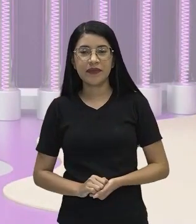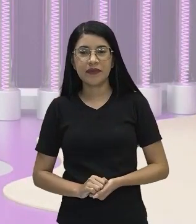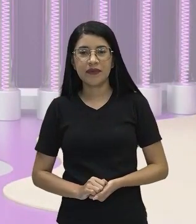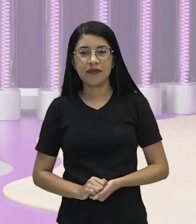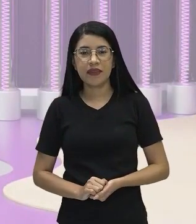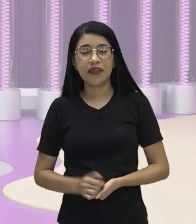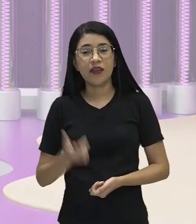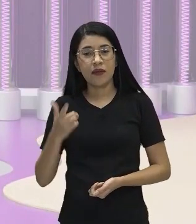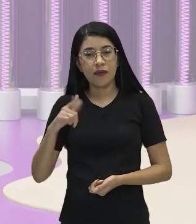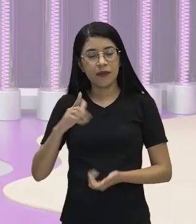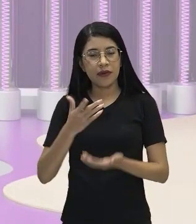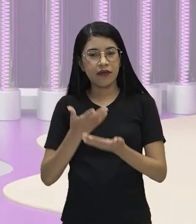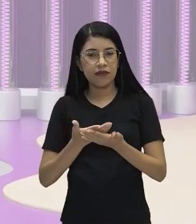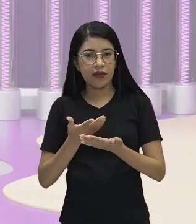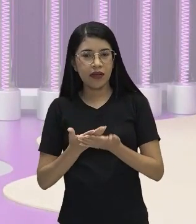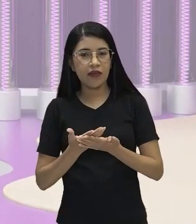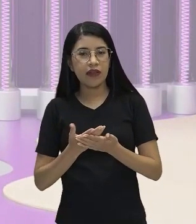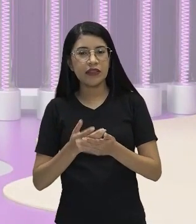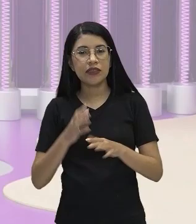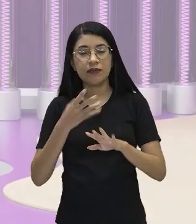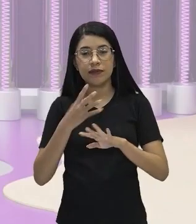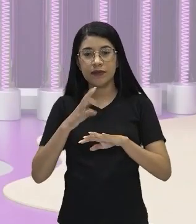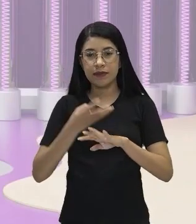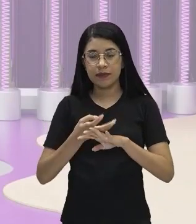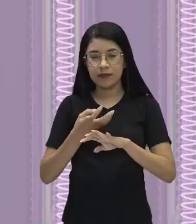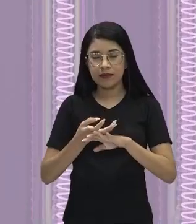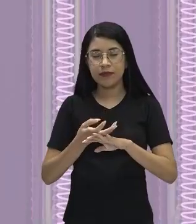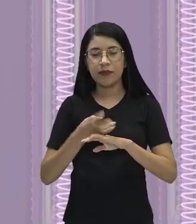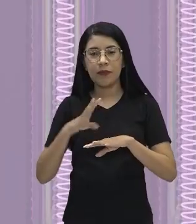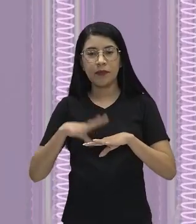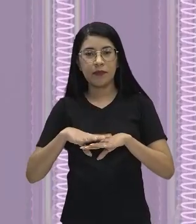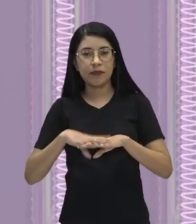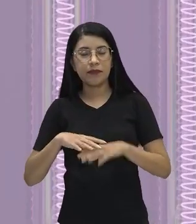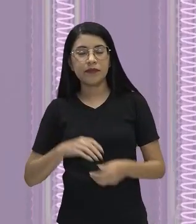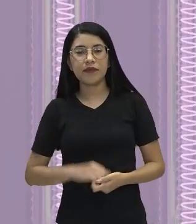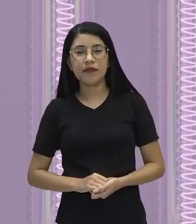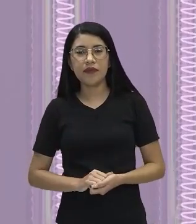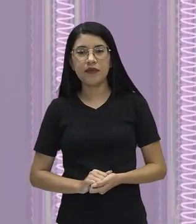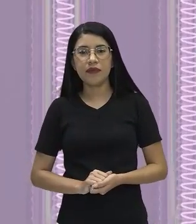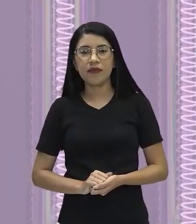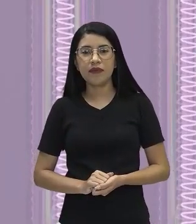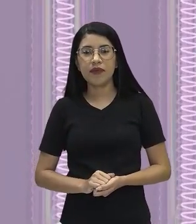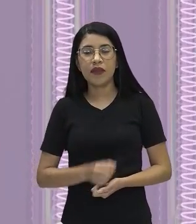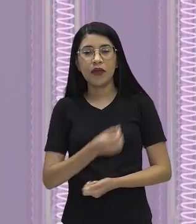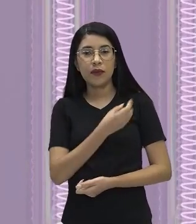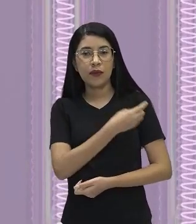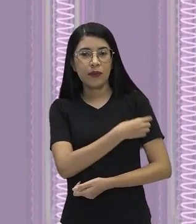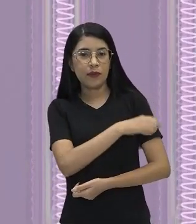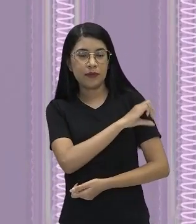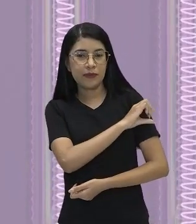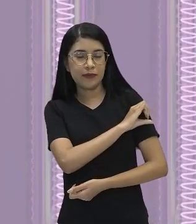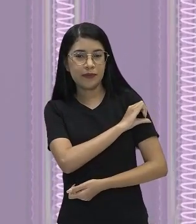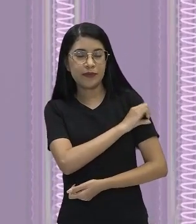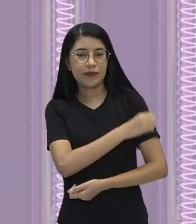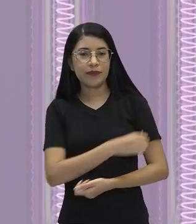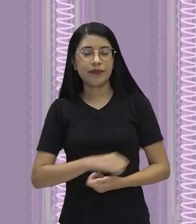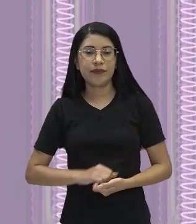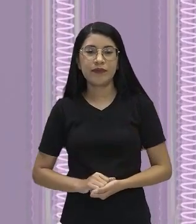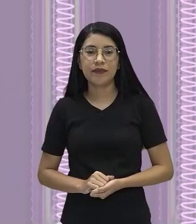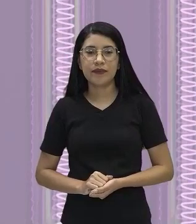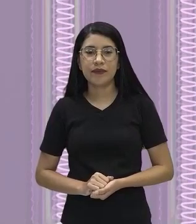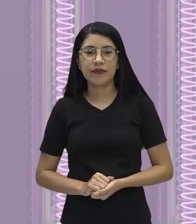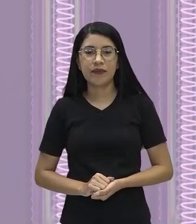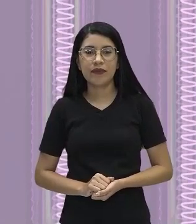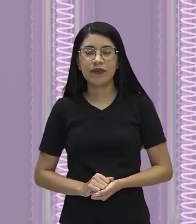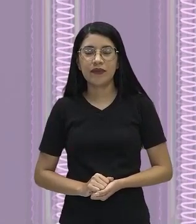Vamos mais a uma aula de matemática do Ensino Fundamental 2.